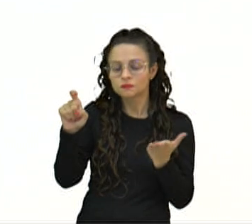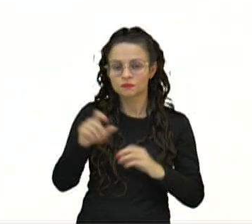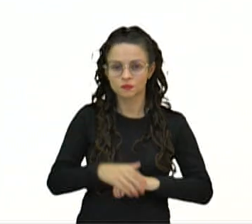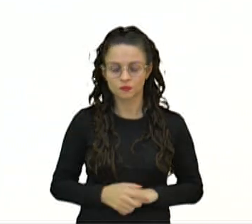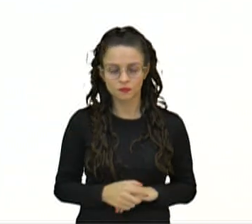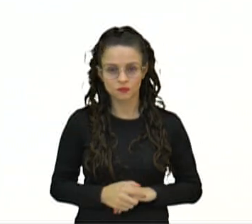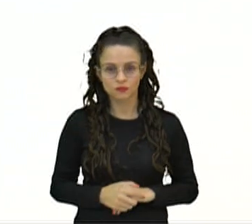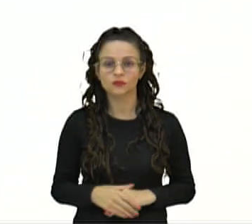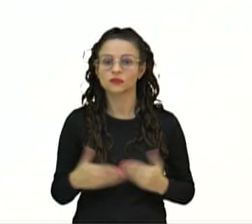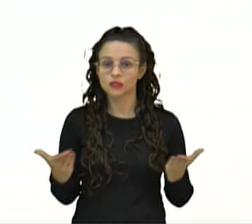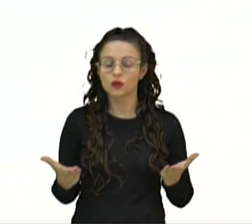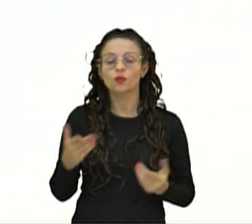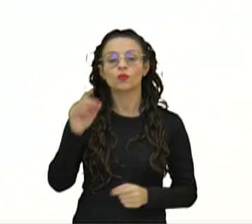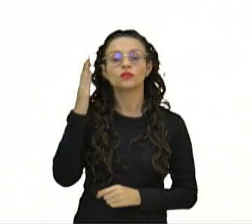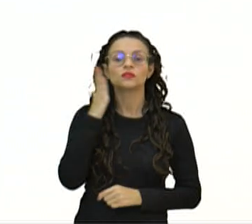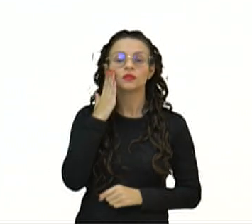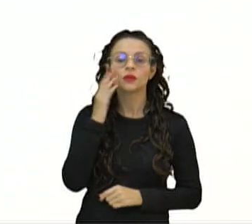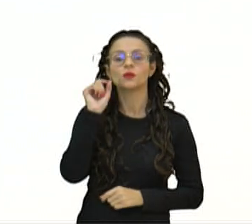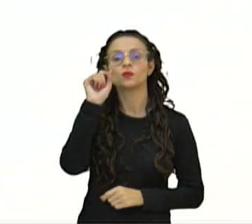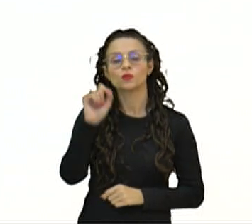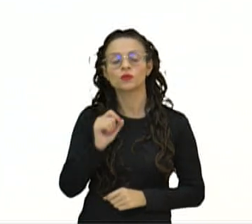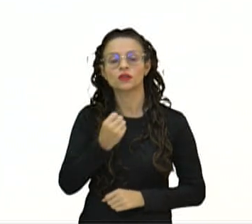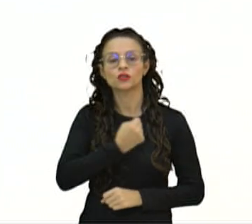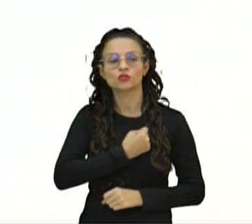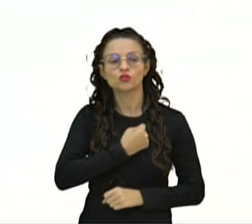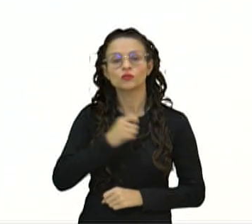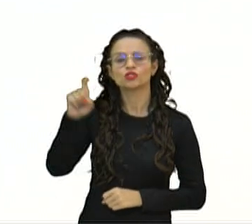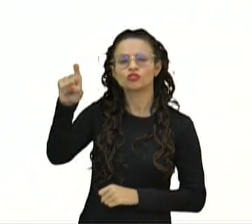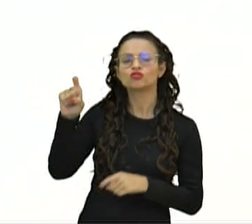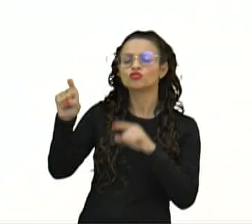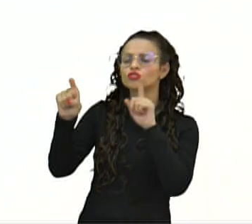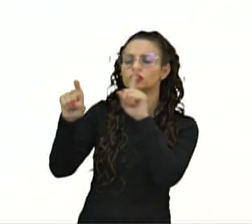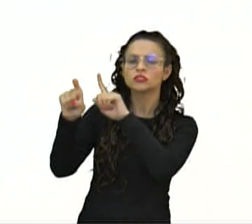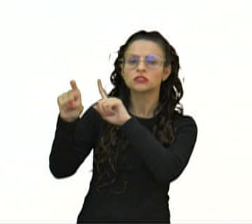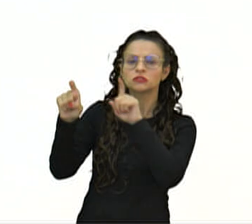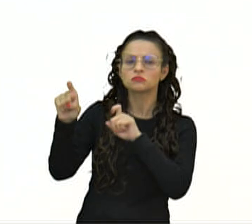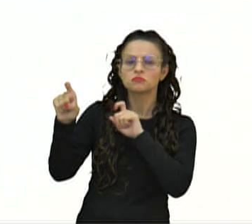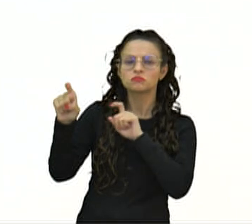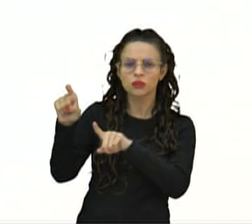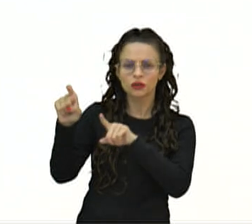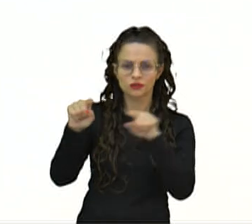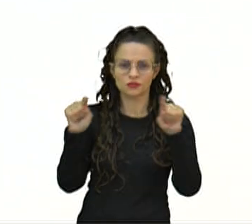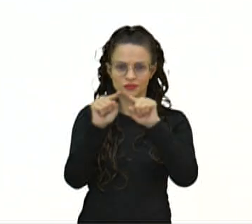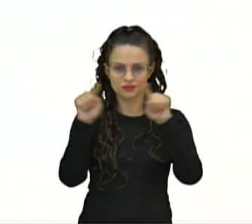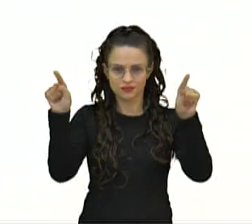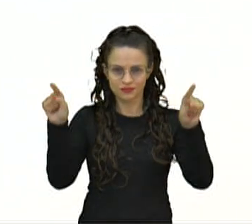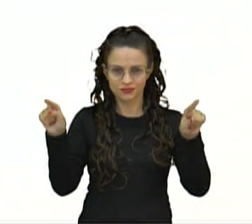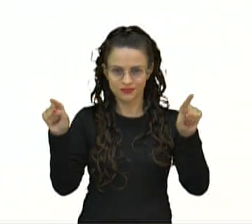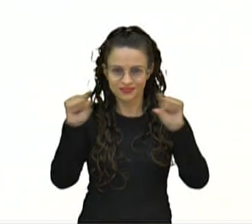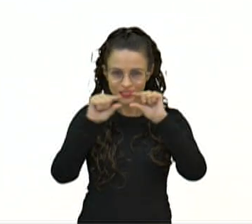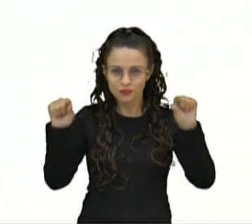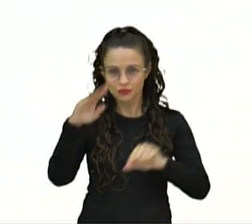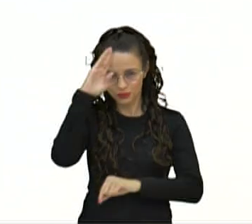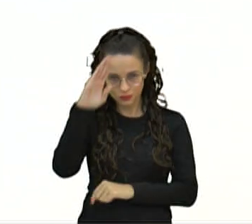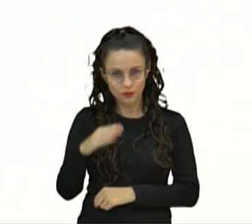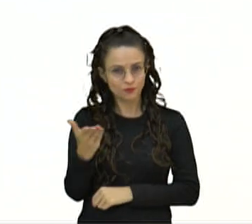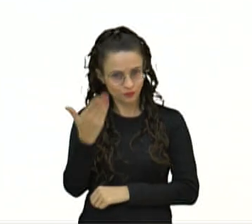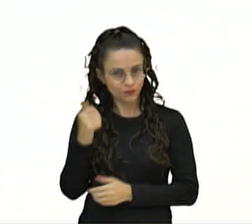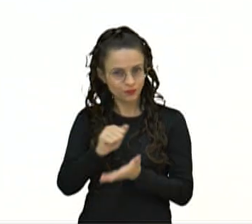é. Então ele quer saber o valor desse x aqui da equação principal. Vamos lá?